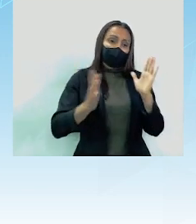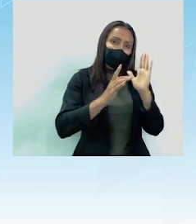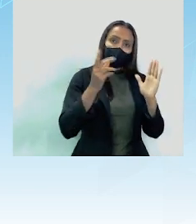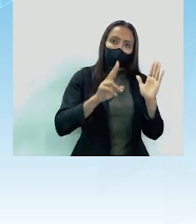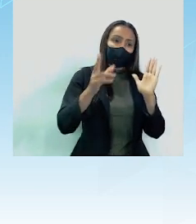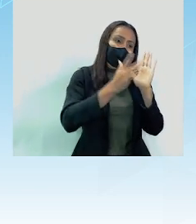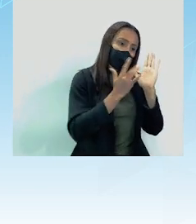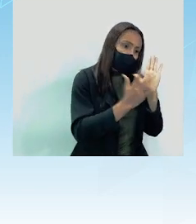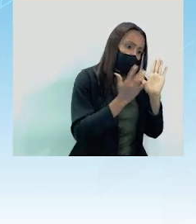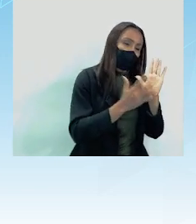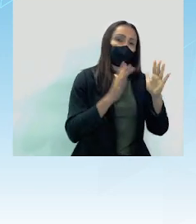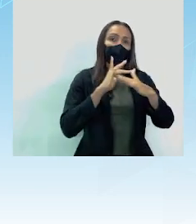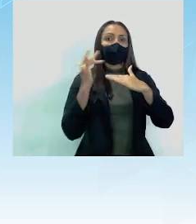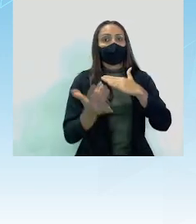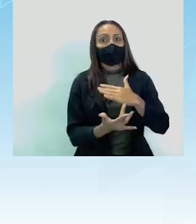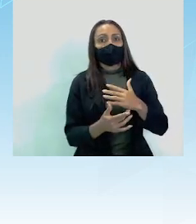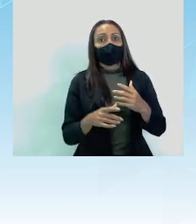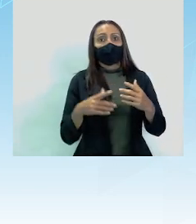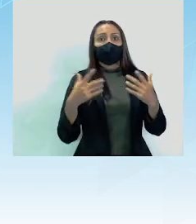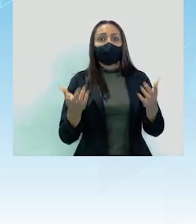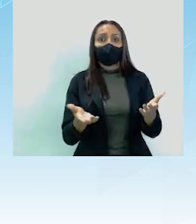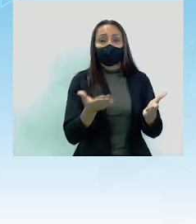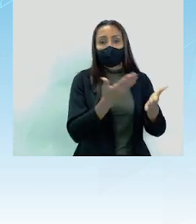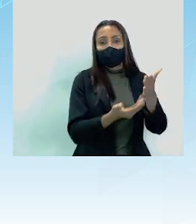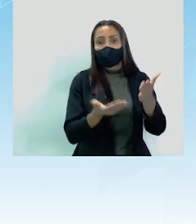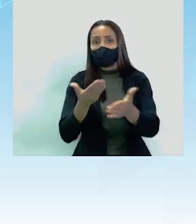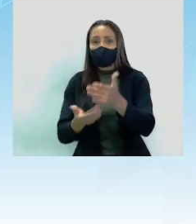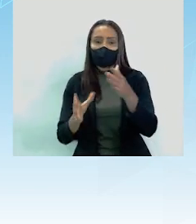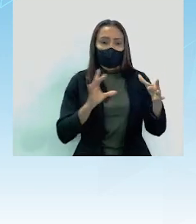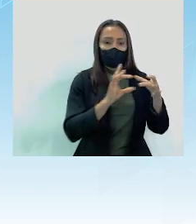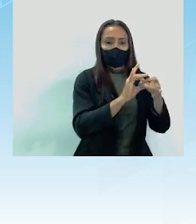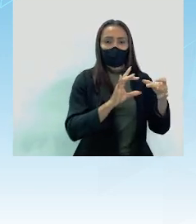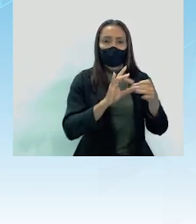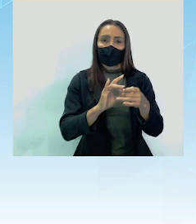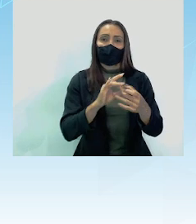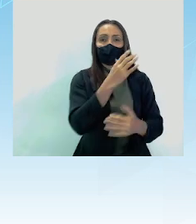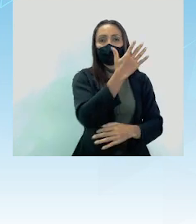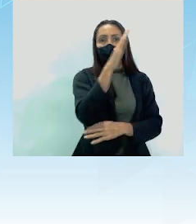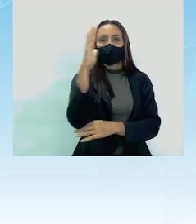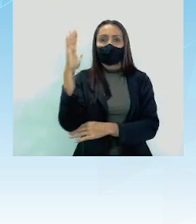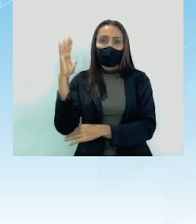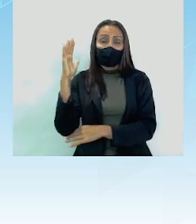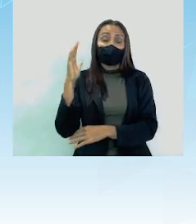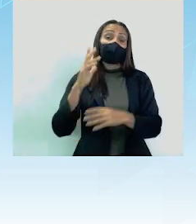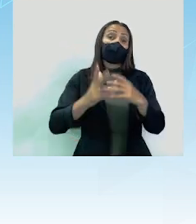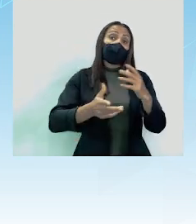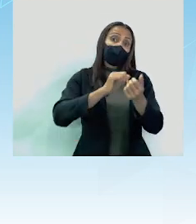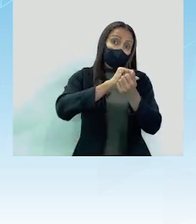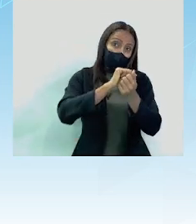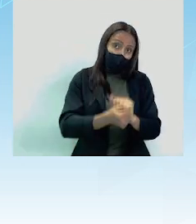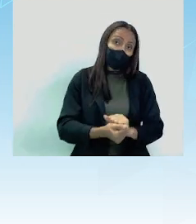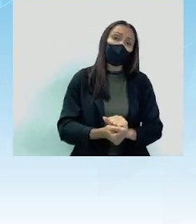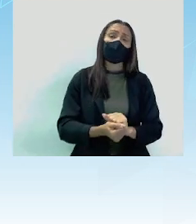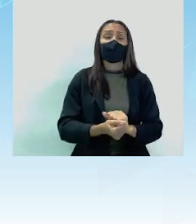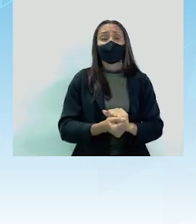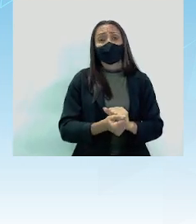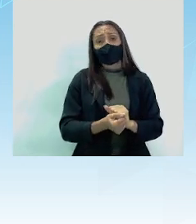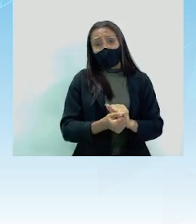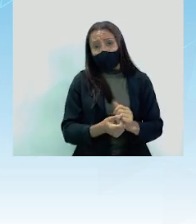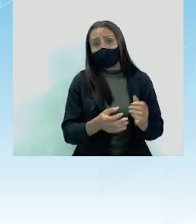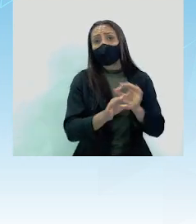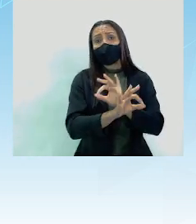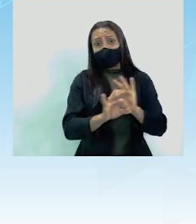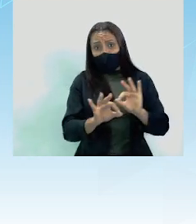nas redes sociais, e a gente vai perdendo essa conexão com a natureza. E os esportes, essas práticas corporais de aventura na natureza,